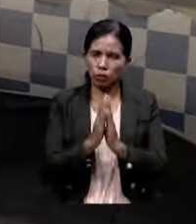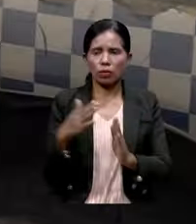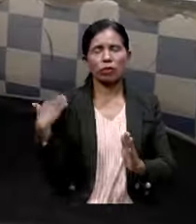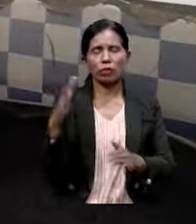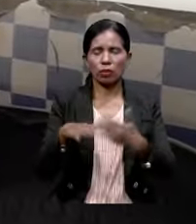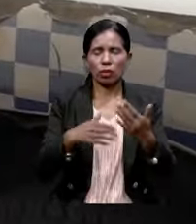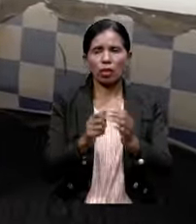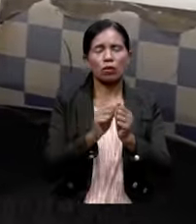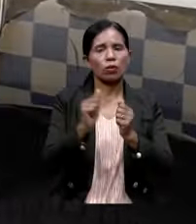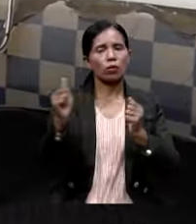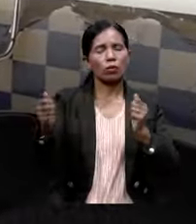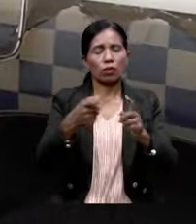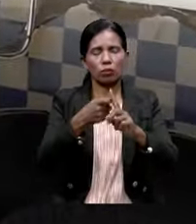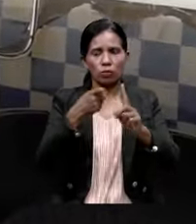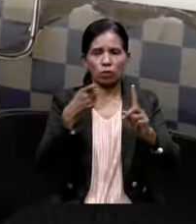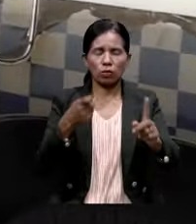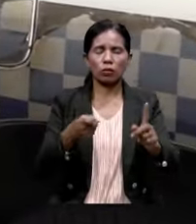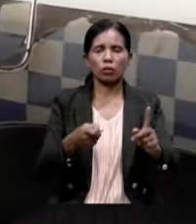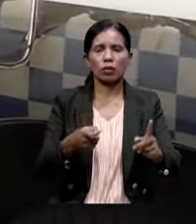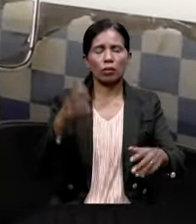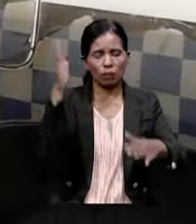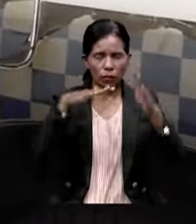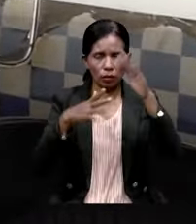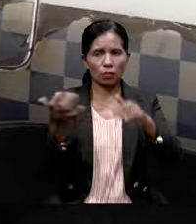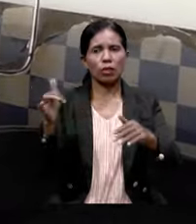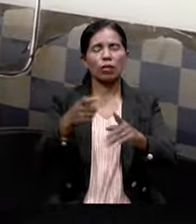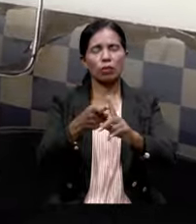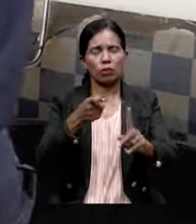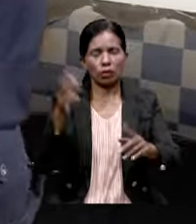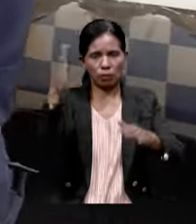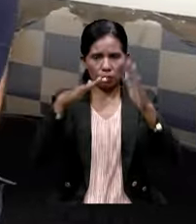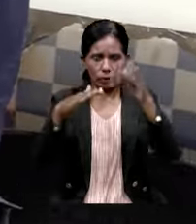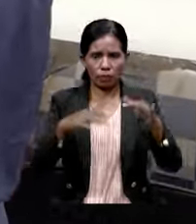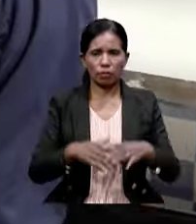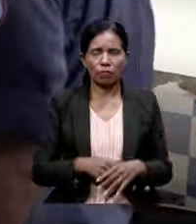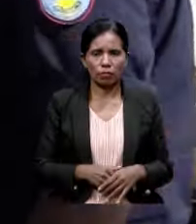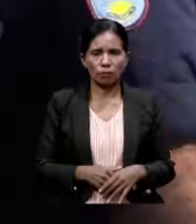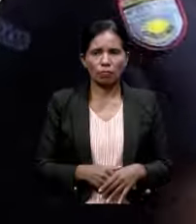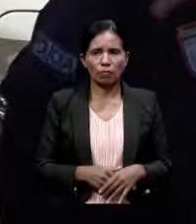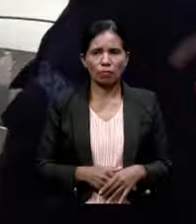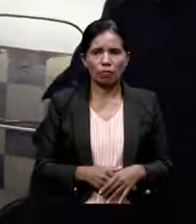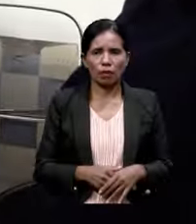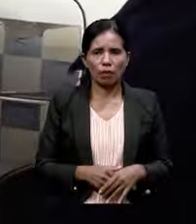tua docan, russi ódio, no vingança, hun no abo tu se problema. Zonico Vicente, Joel Sarmento, Gemen.